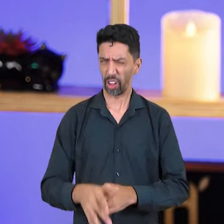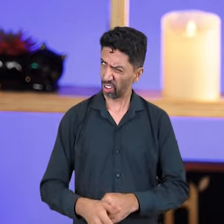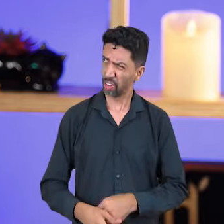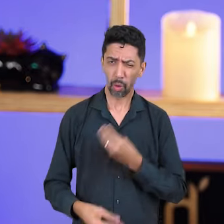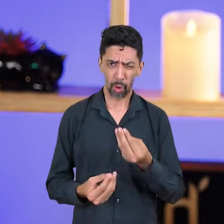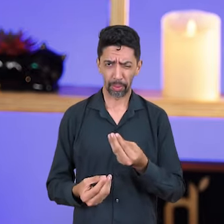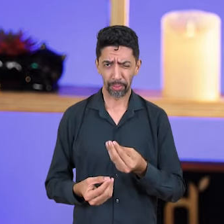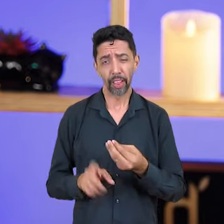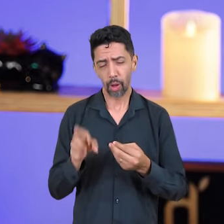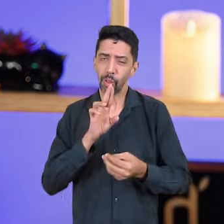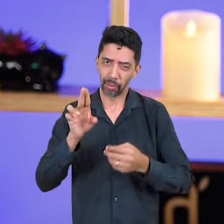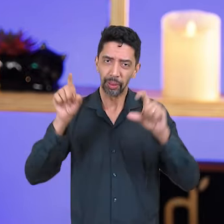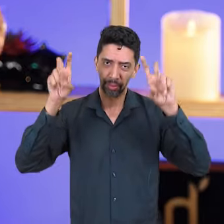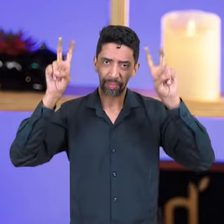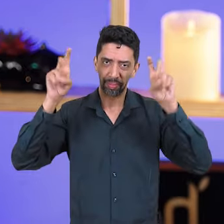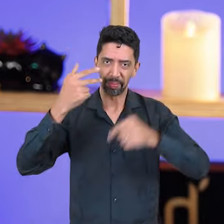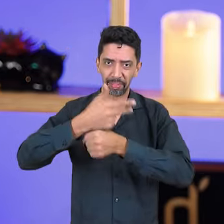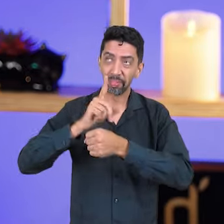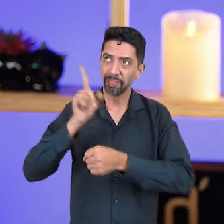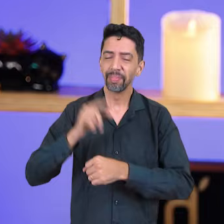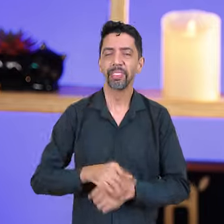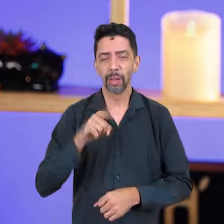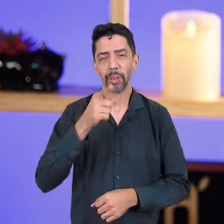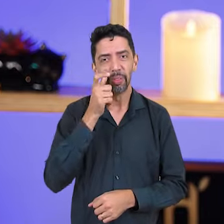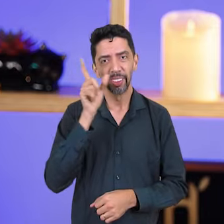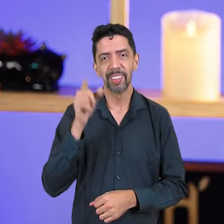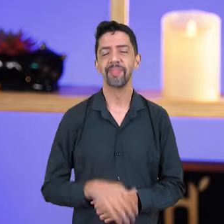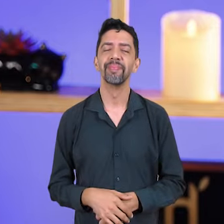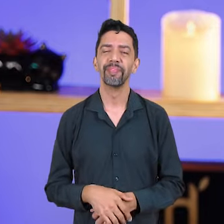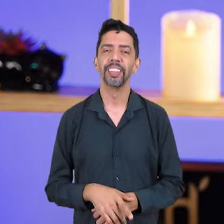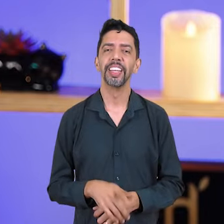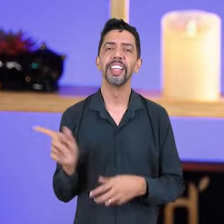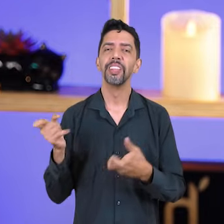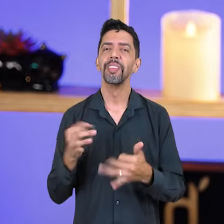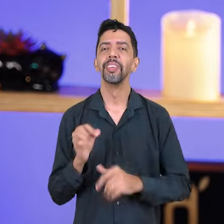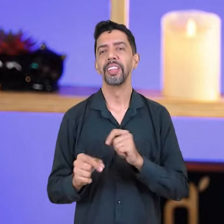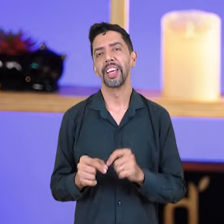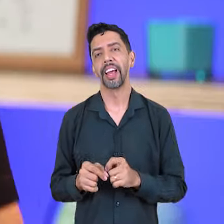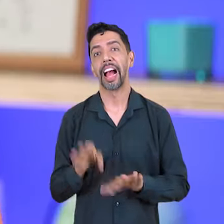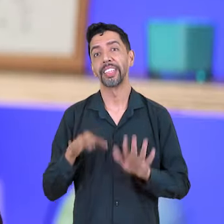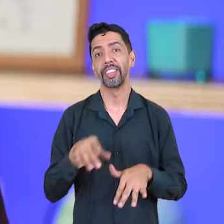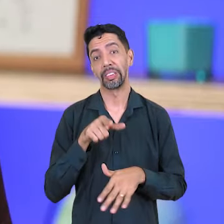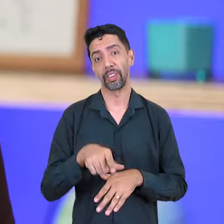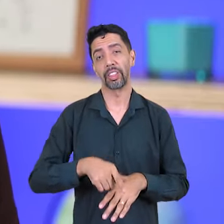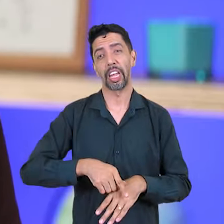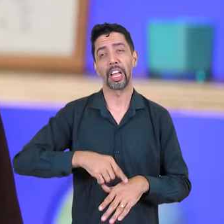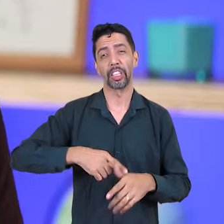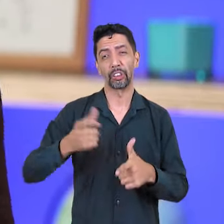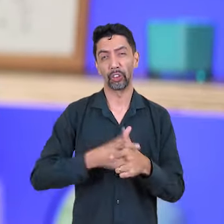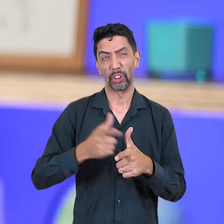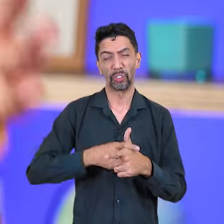para você realmente entender que nem sempre estar no fundo do poço é o fim do caminho. Mas qual